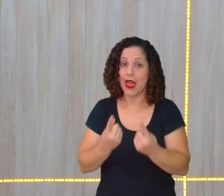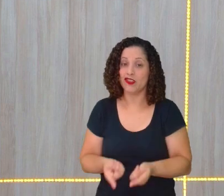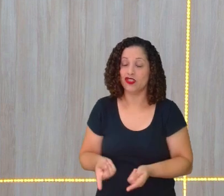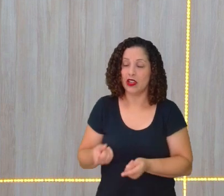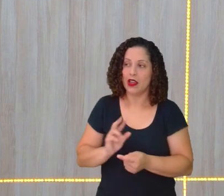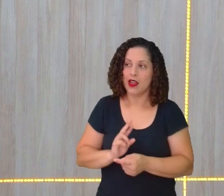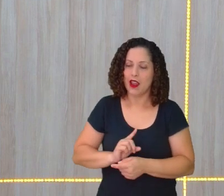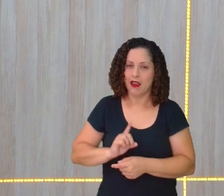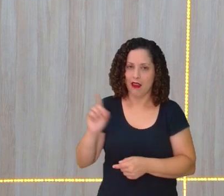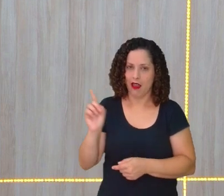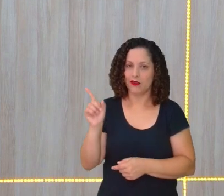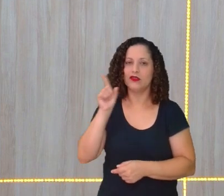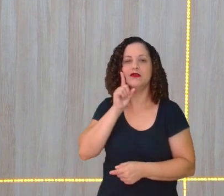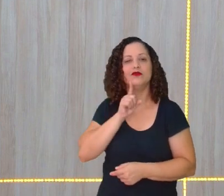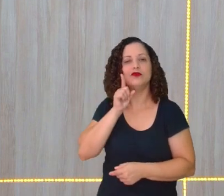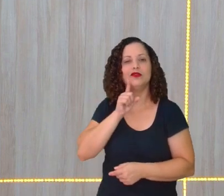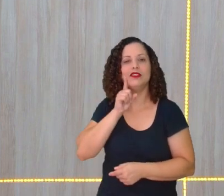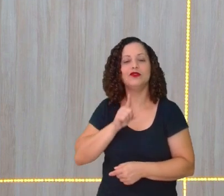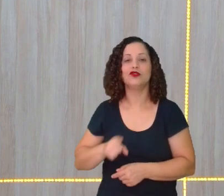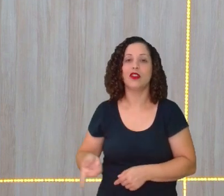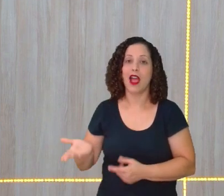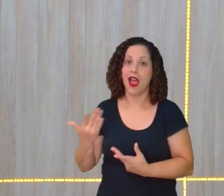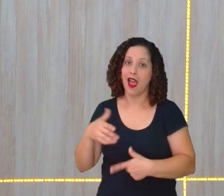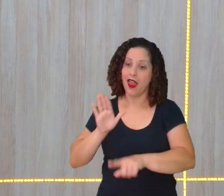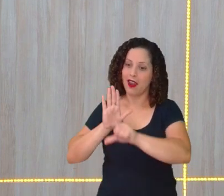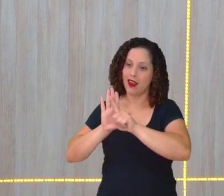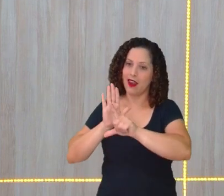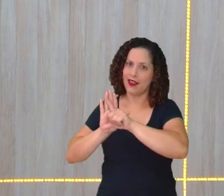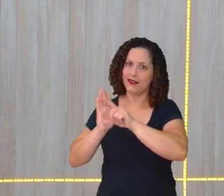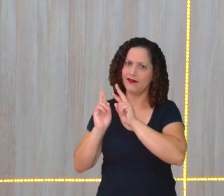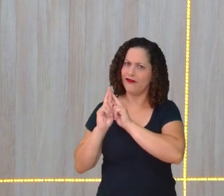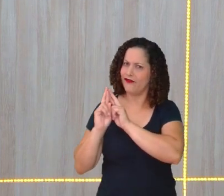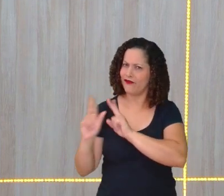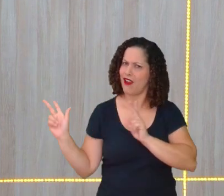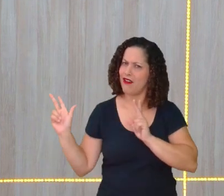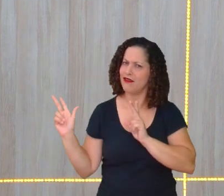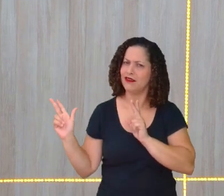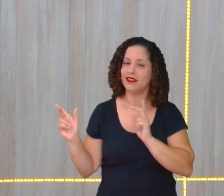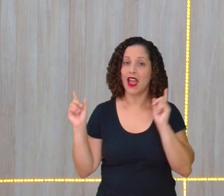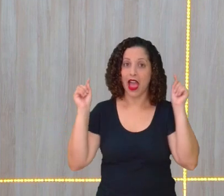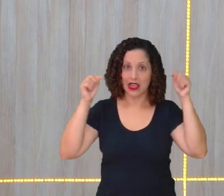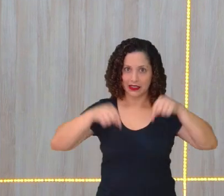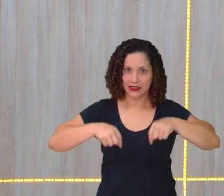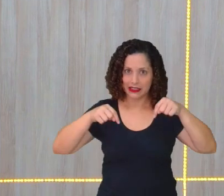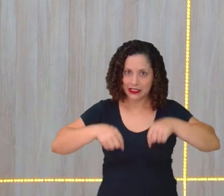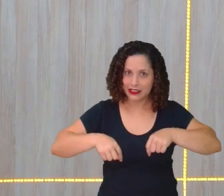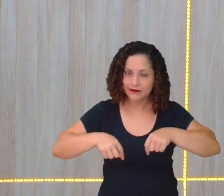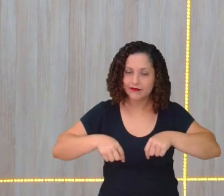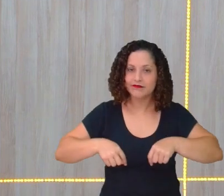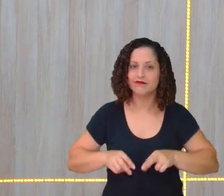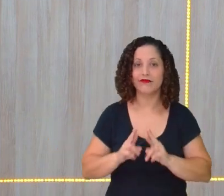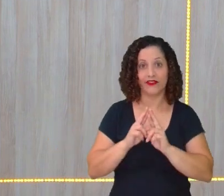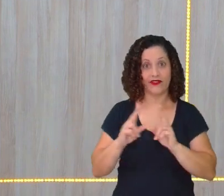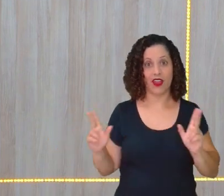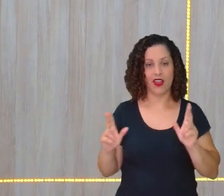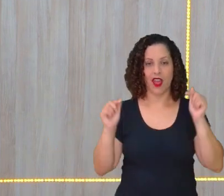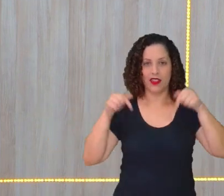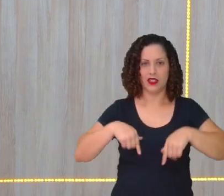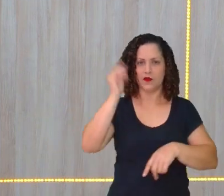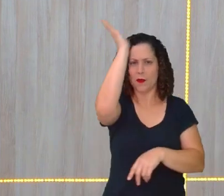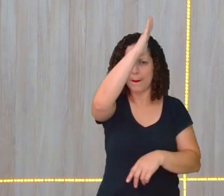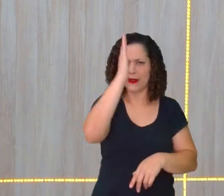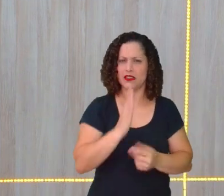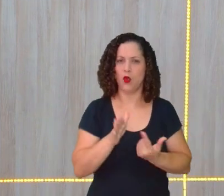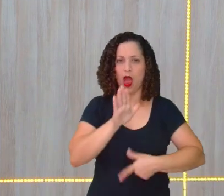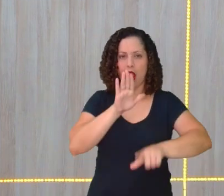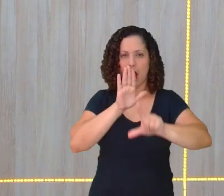né? Aqui nós temos uma legislação federal, lá são legislações estaduais. Existe a federal, mas